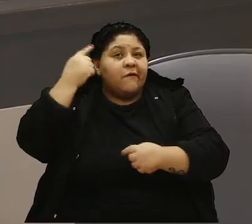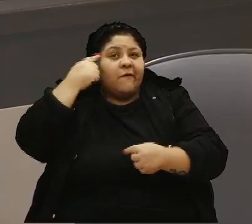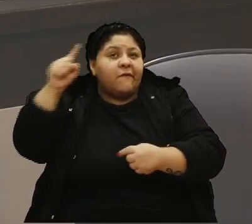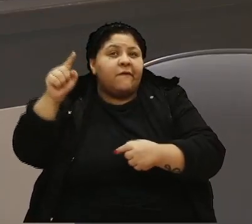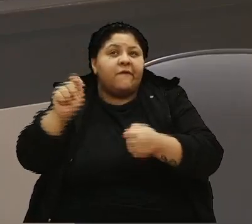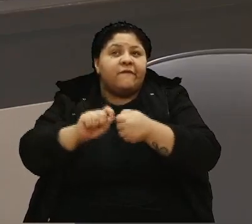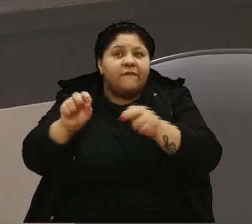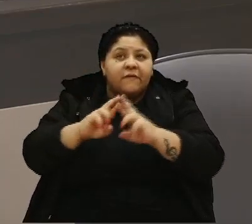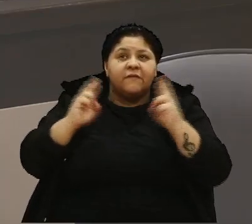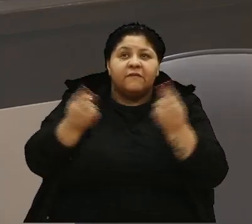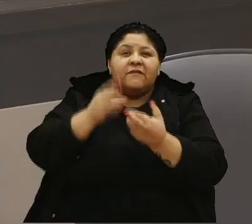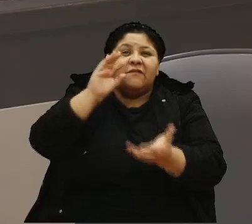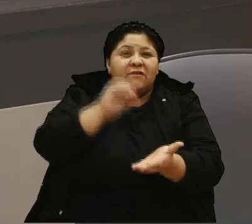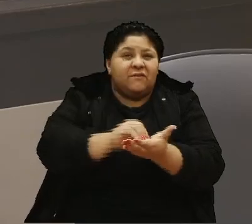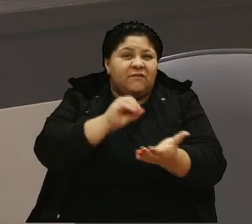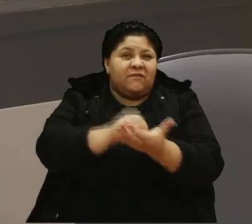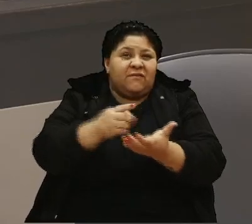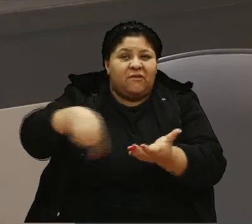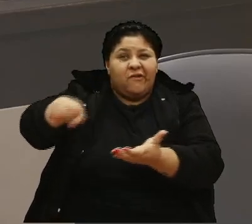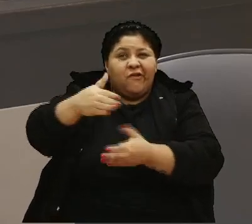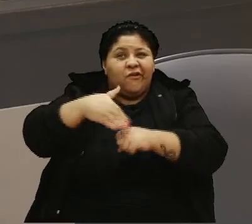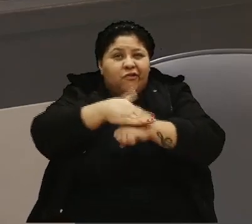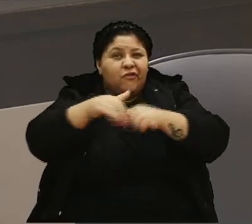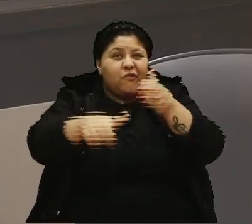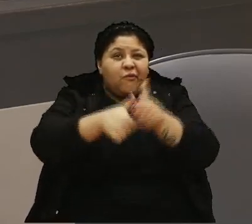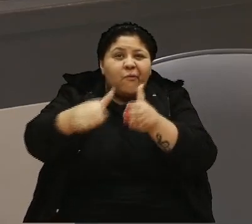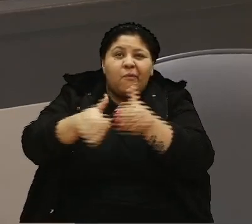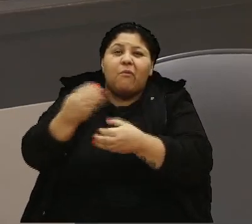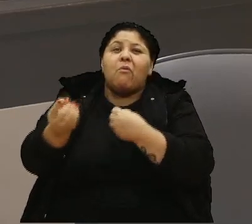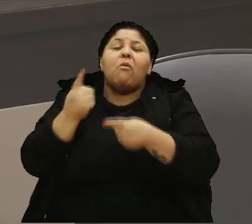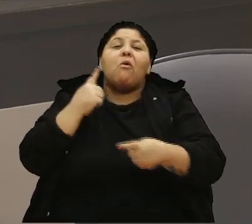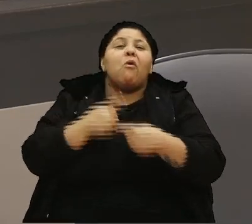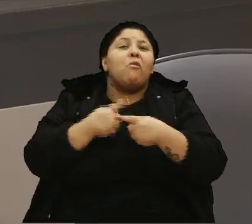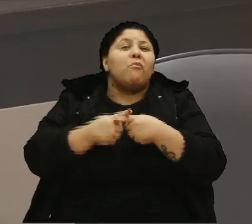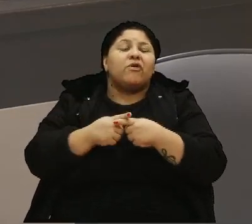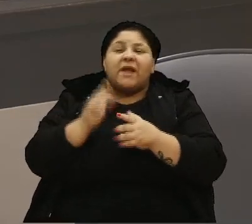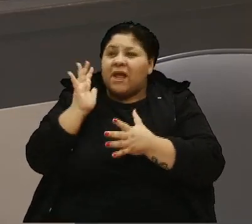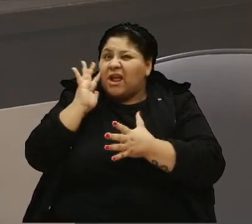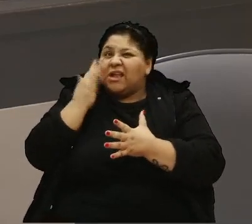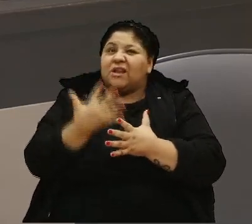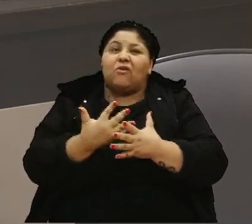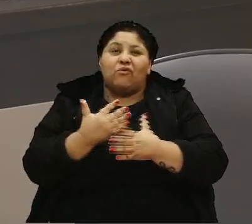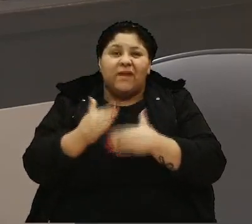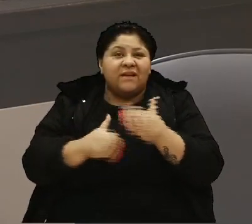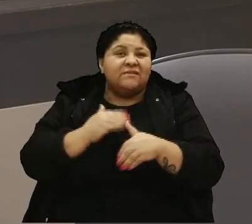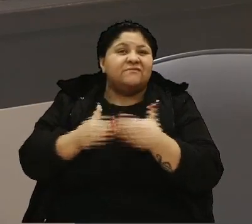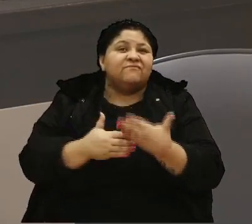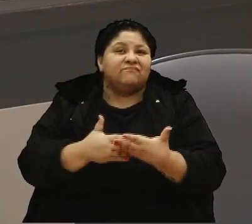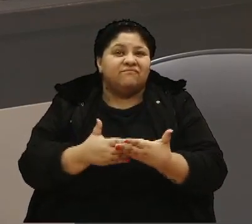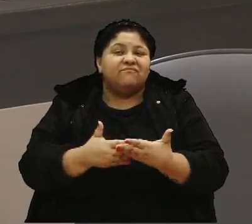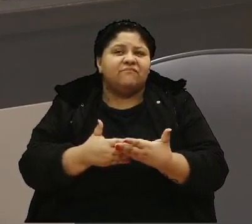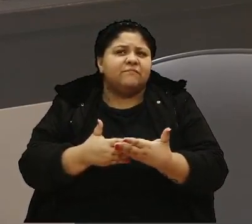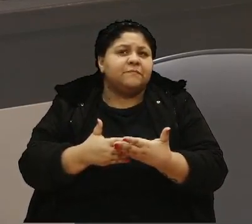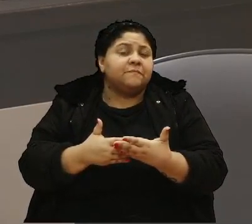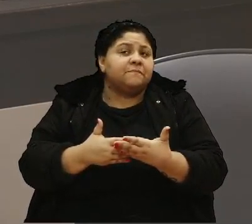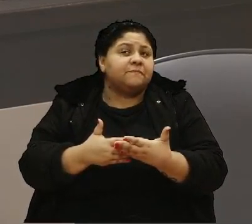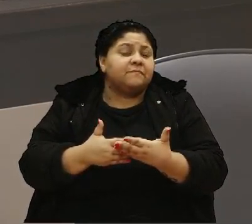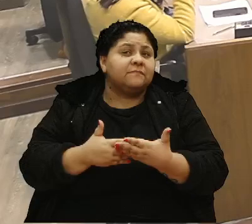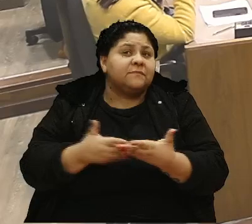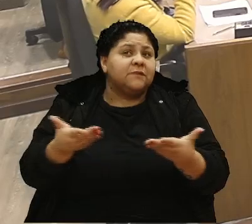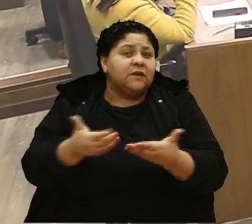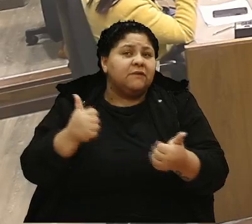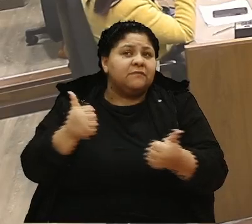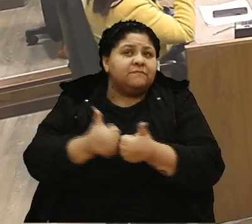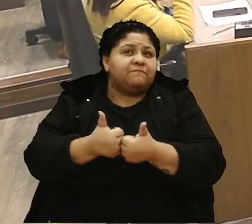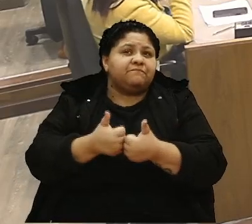uma reunião. Está faltando isso, talvez, para a gente conversar melhor com eles e ver por que não anda as coisas. Mas eu vou... Estou contigo. Essa é uma